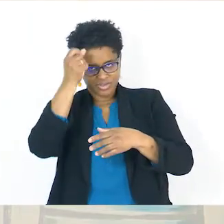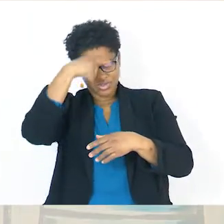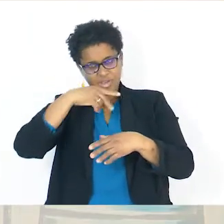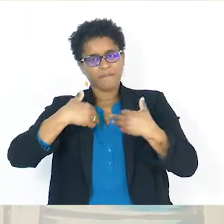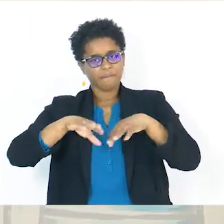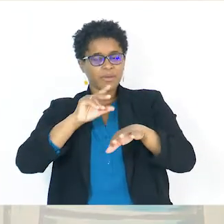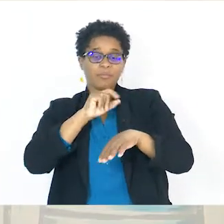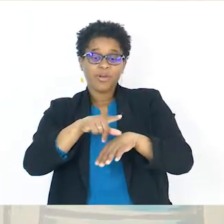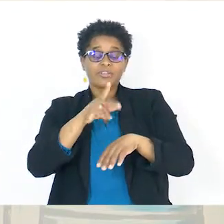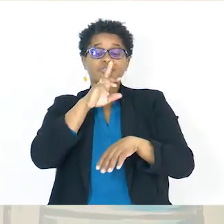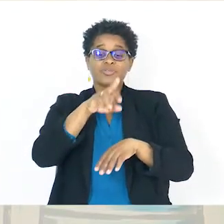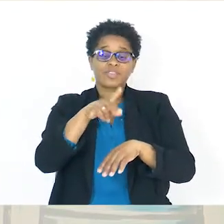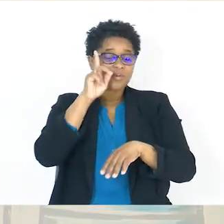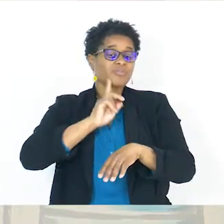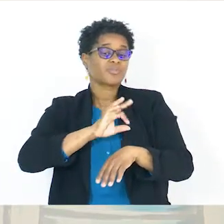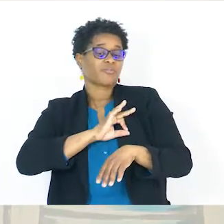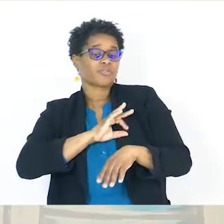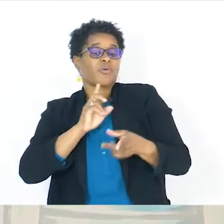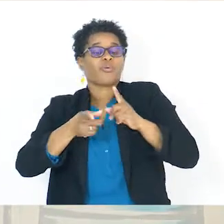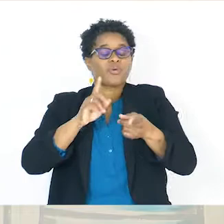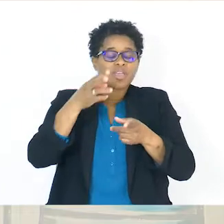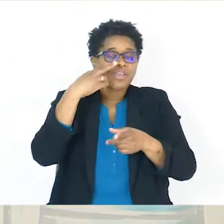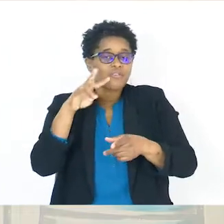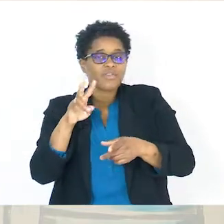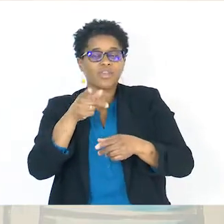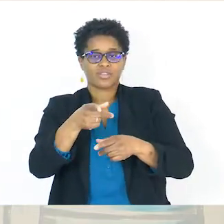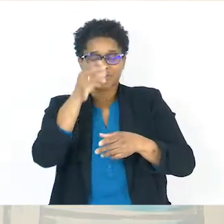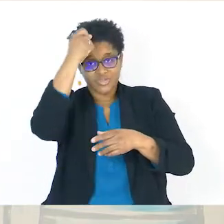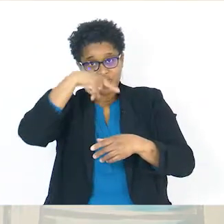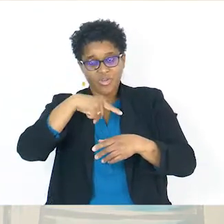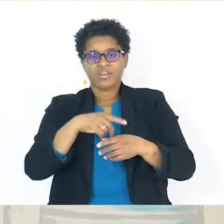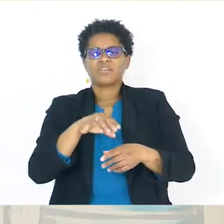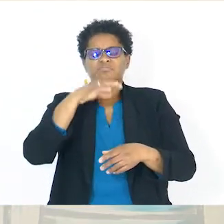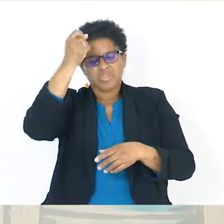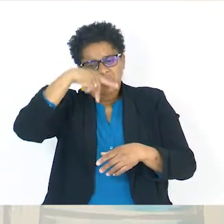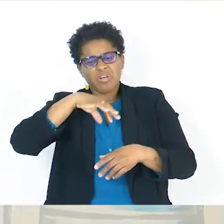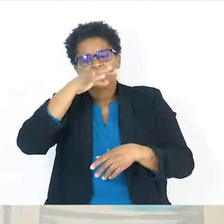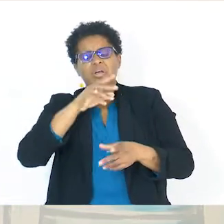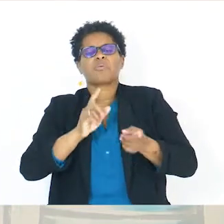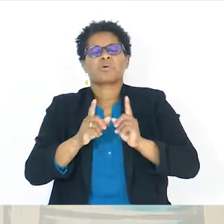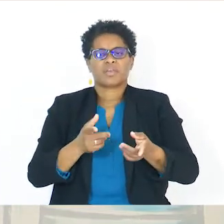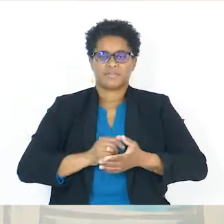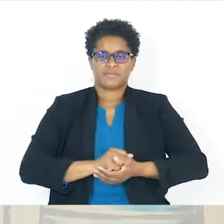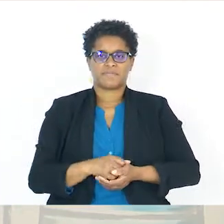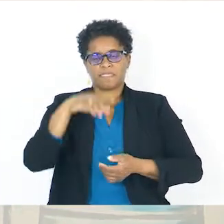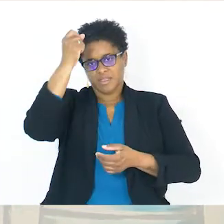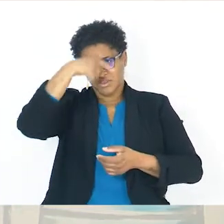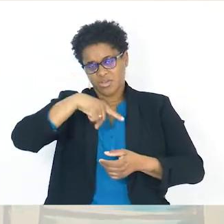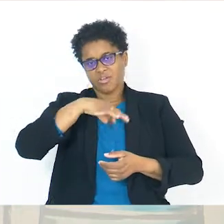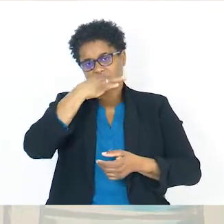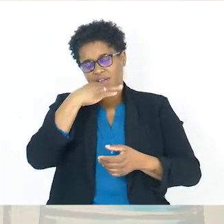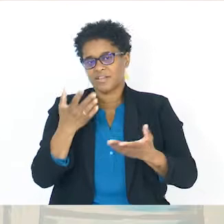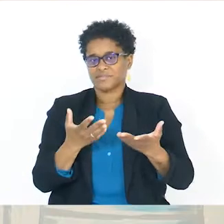Mas podem responder à professora o que vocês assistiram na história. A história fala sobre o quê? A